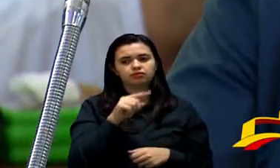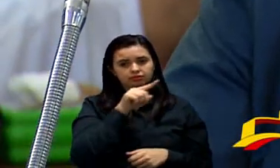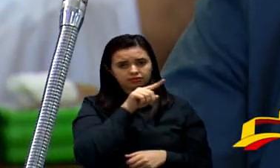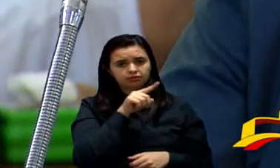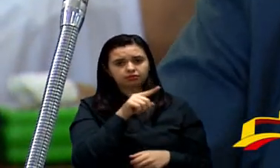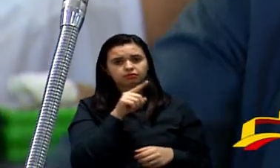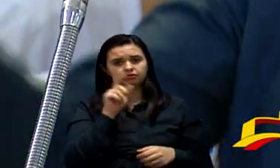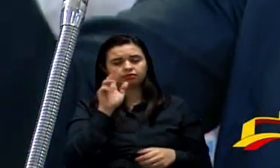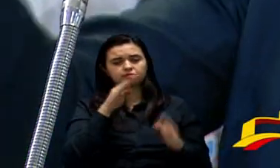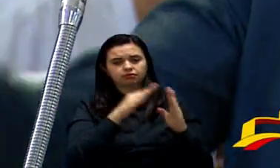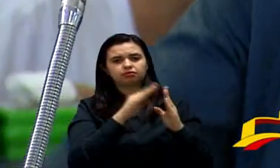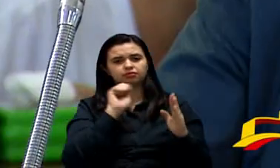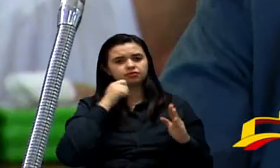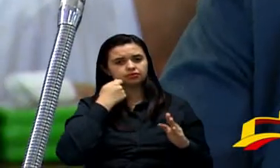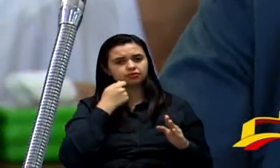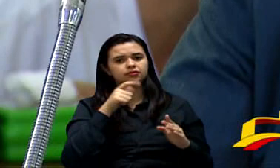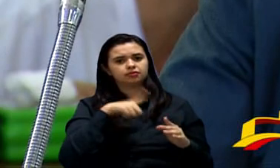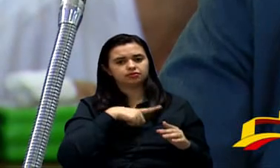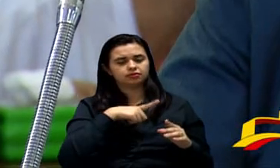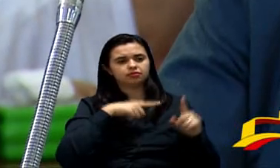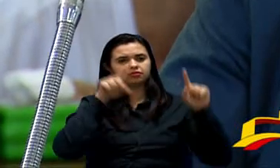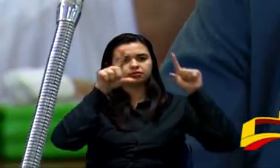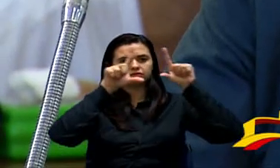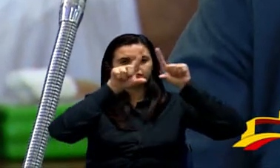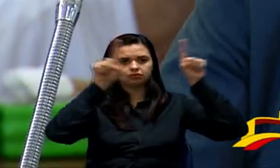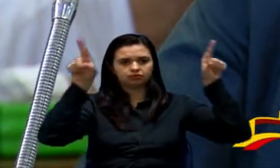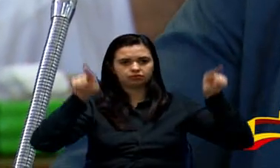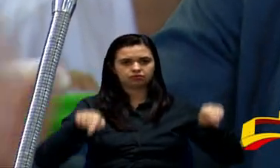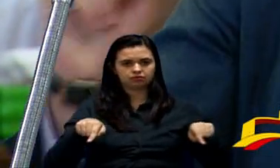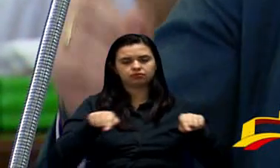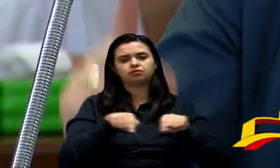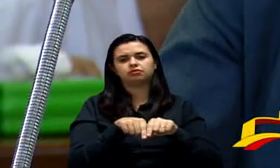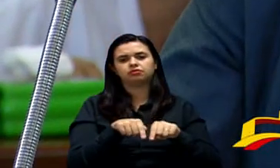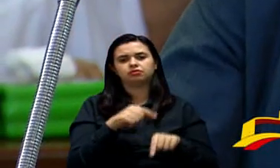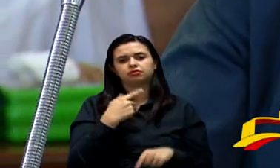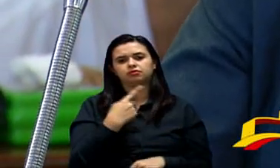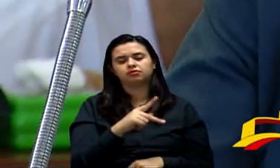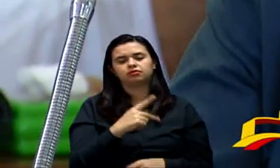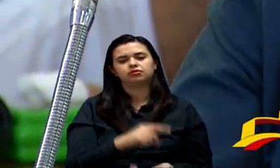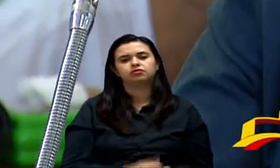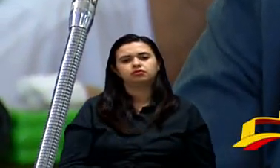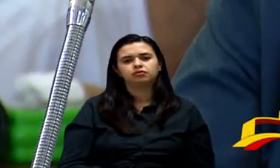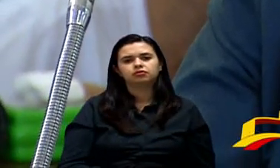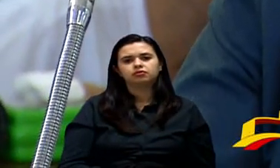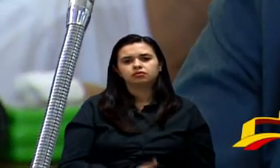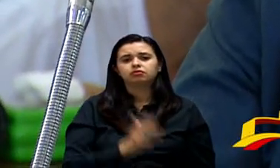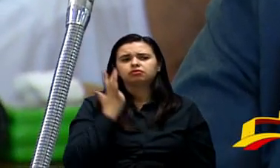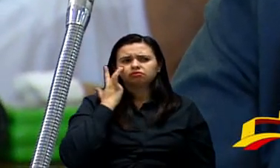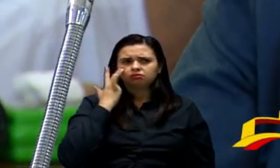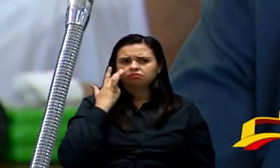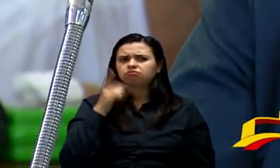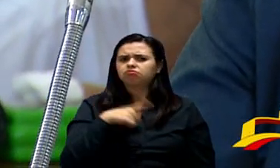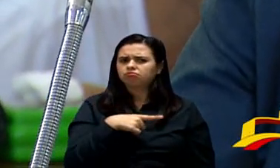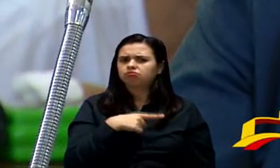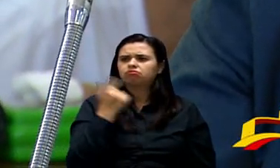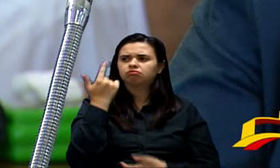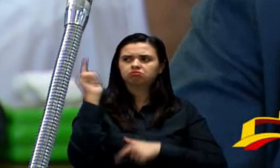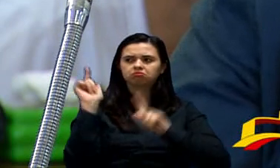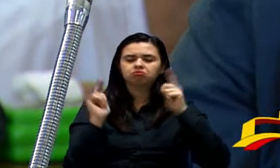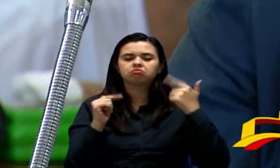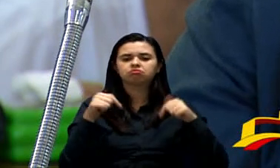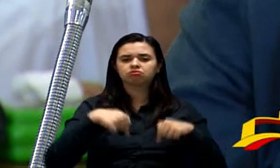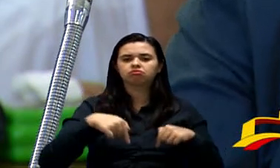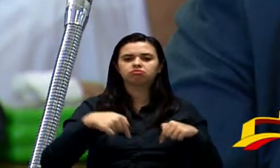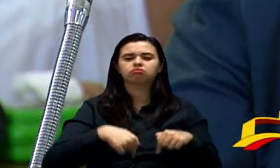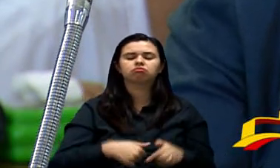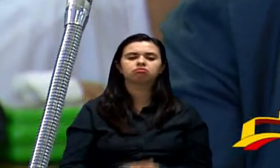do Santa Rosália. Tem um mural lá, do Cobra. E eu acredito que tem outras obras de arte do Cobra por aqui. Então, eu fico muito